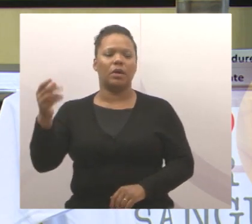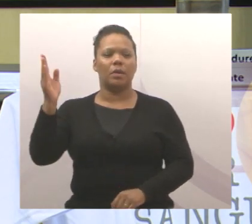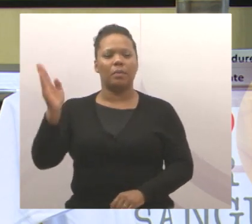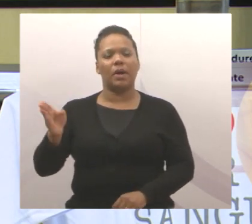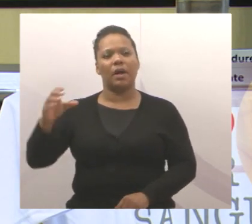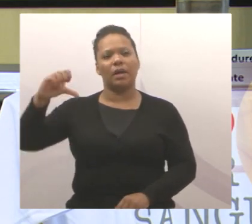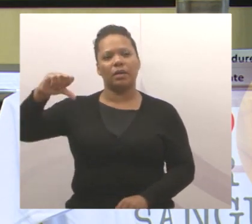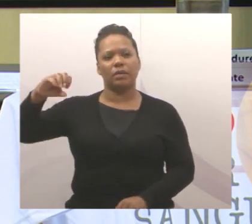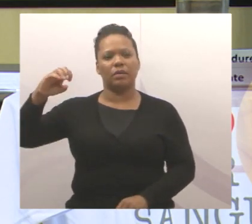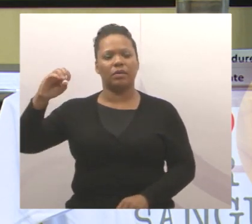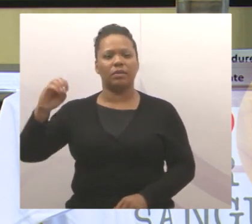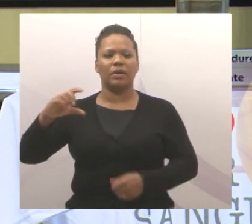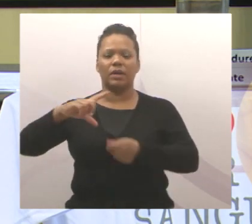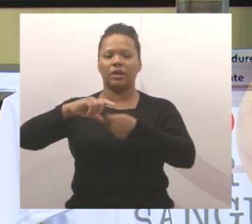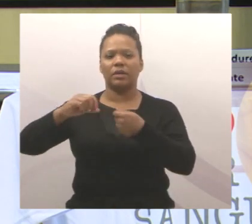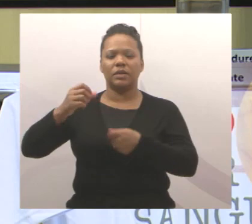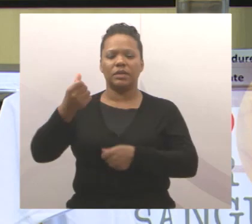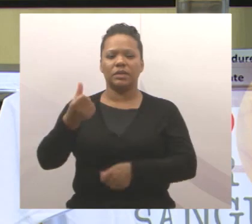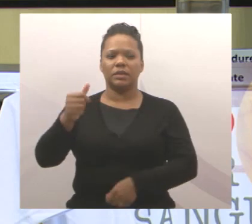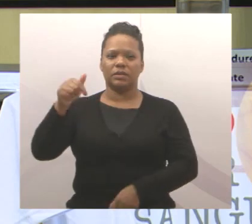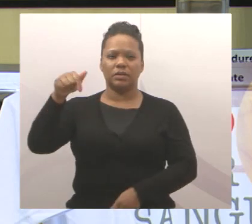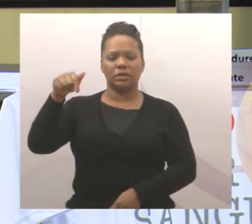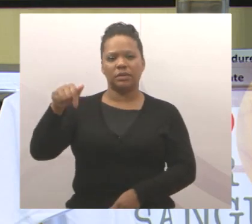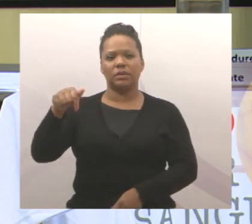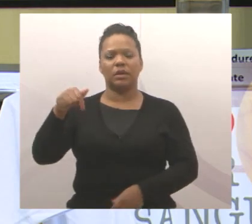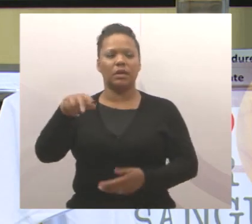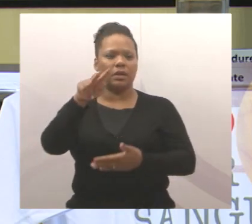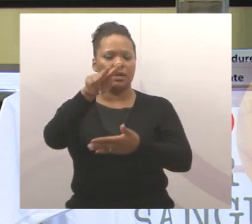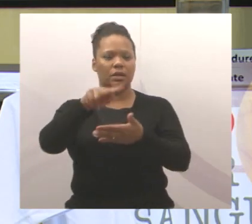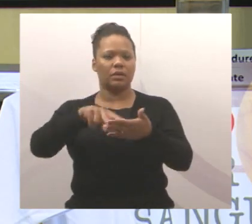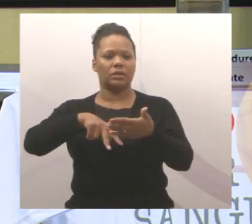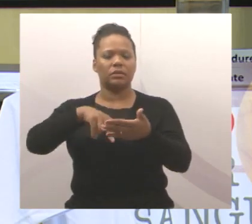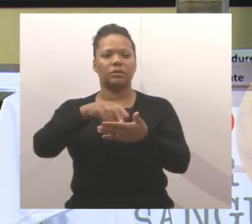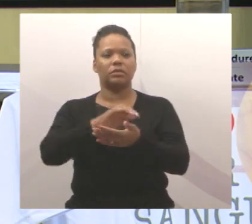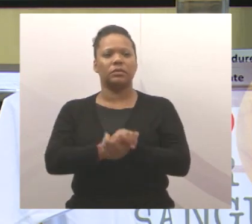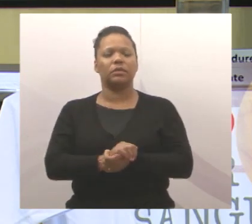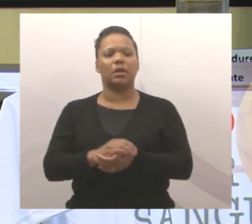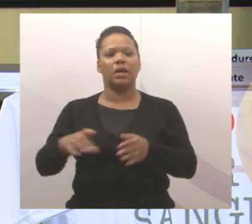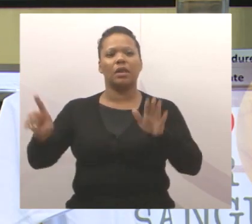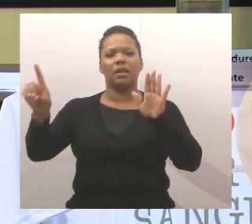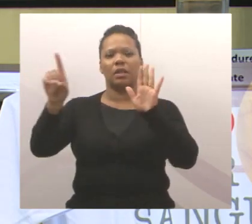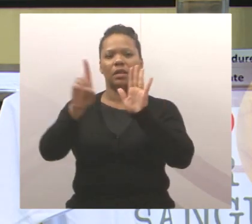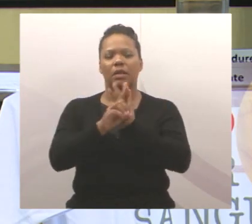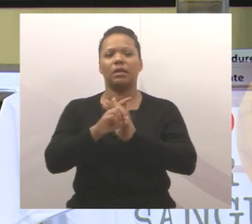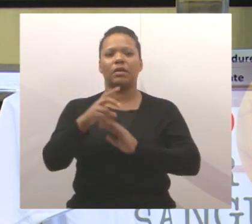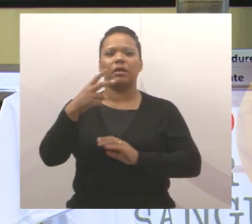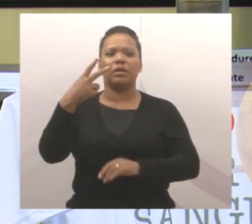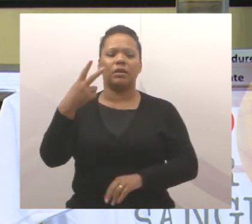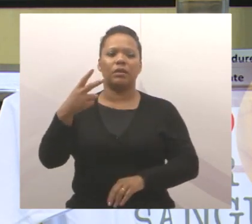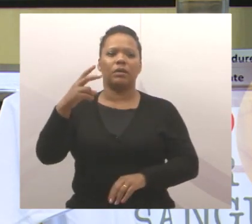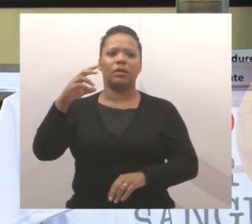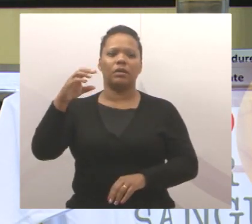2761/90, artigo 67, seguindo o rito estabelecido pelo Decreto-Lei nº